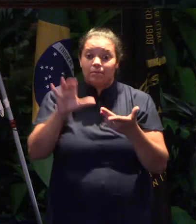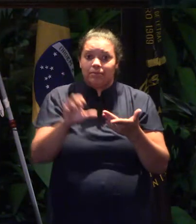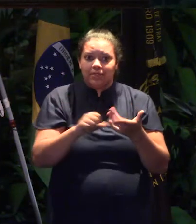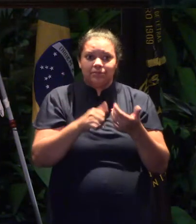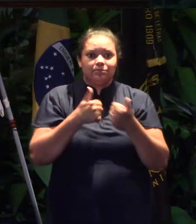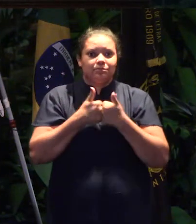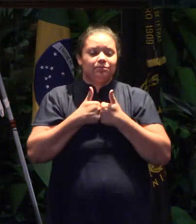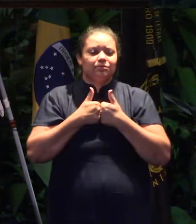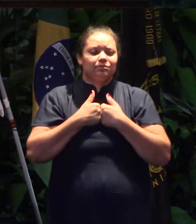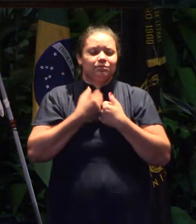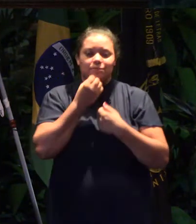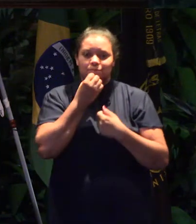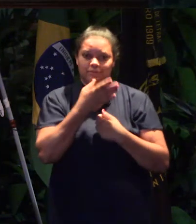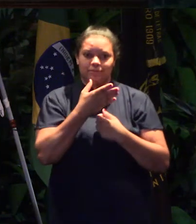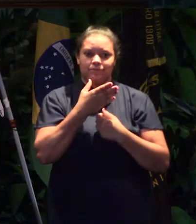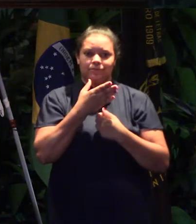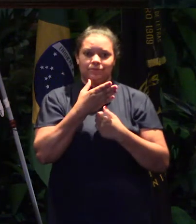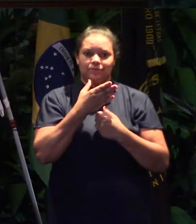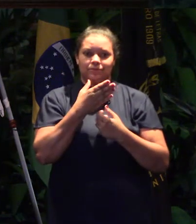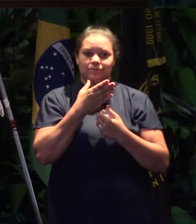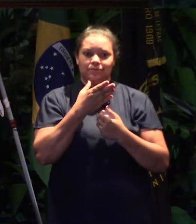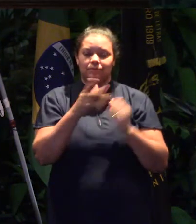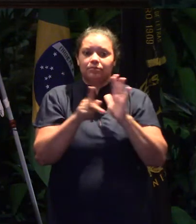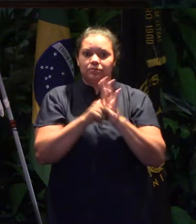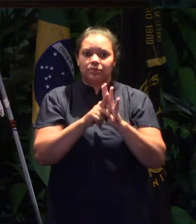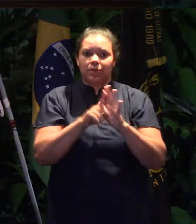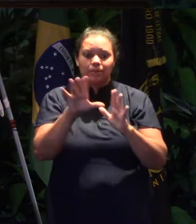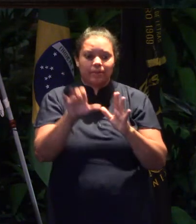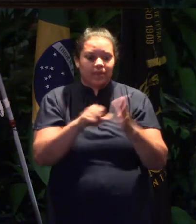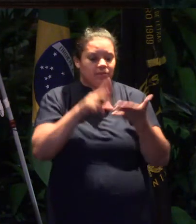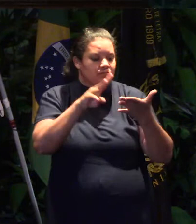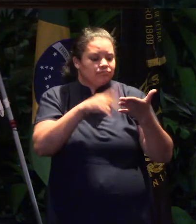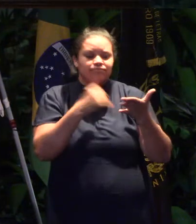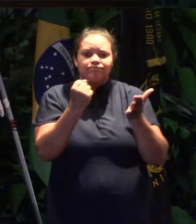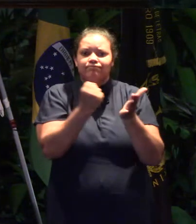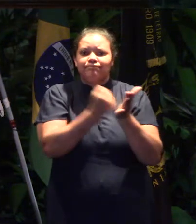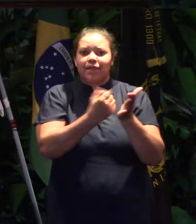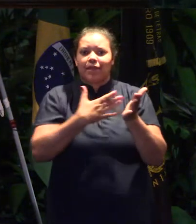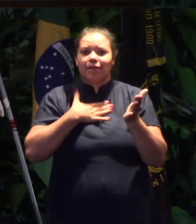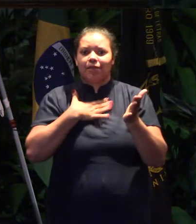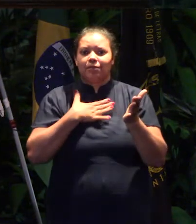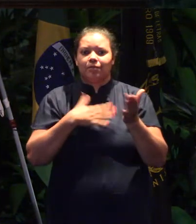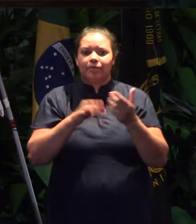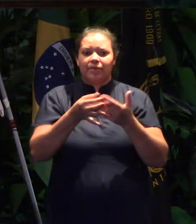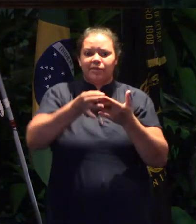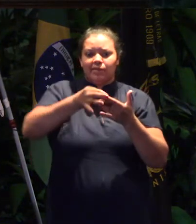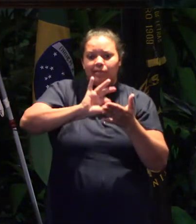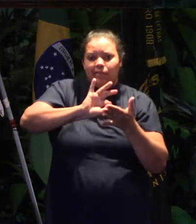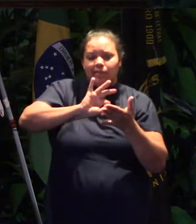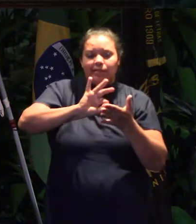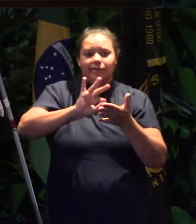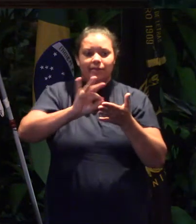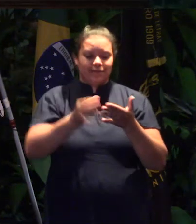ele vai também adquirindo algumas marcas, né? Algumas marcas, é a orelha ali que dobrou na tal página que você